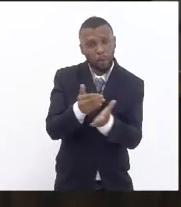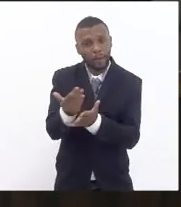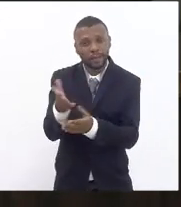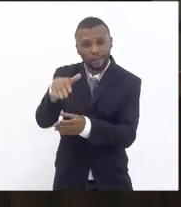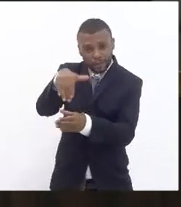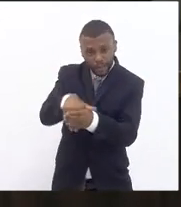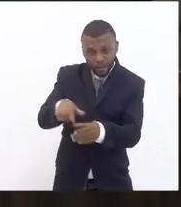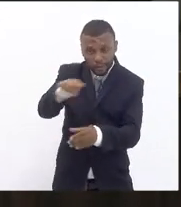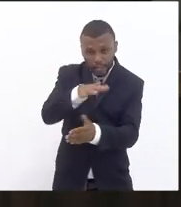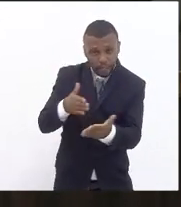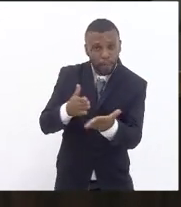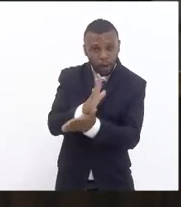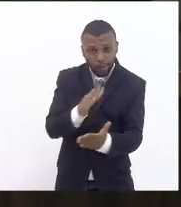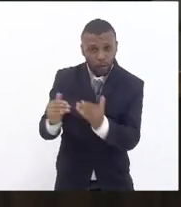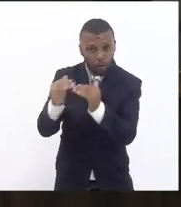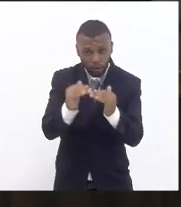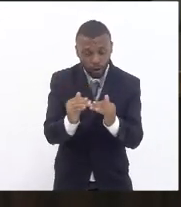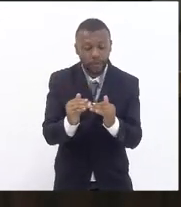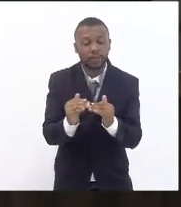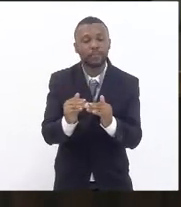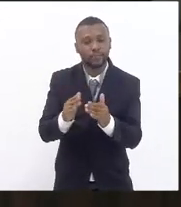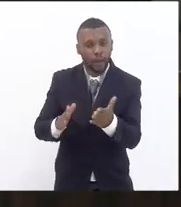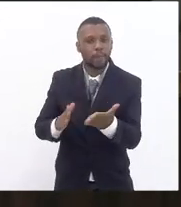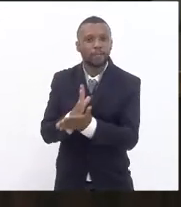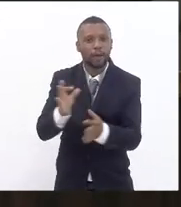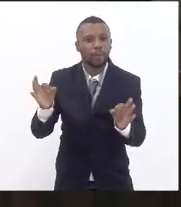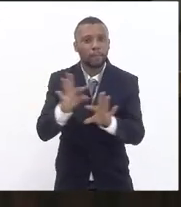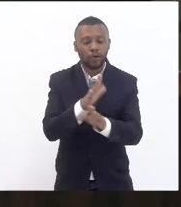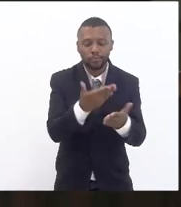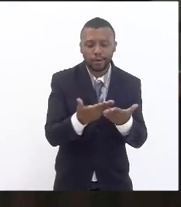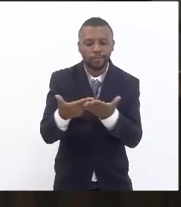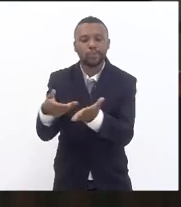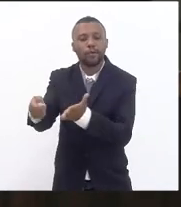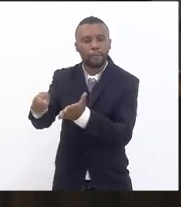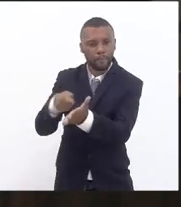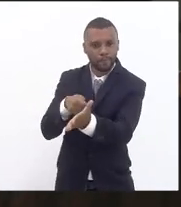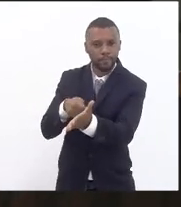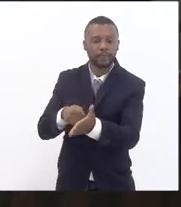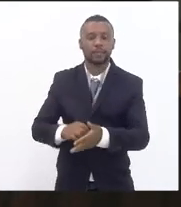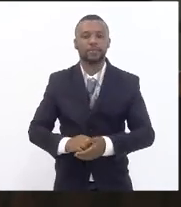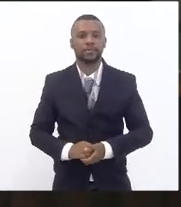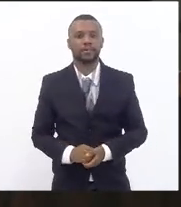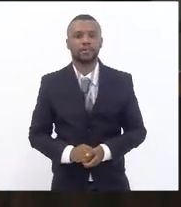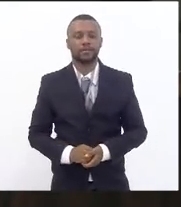aprovam, permaneçam como estão. Aprovado. Vai à promulgação.